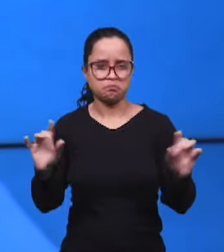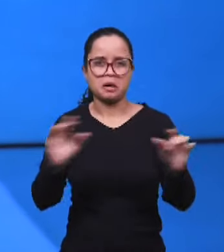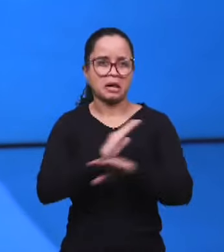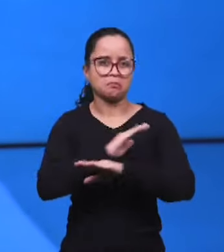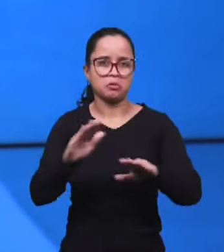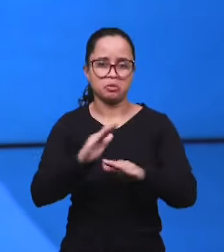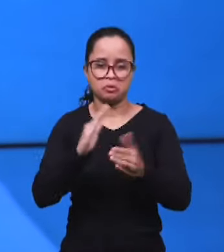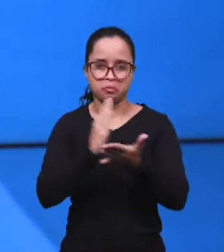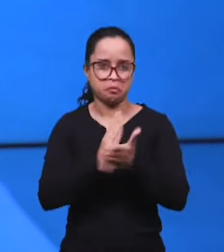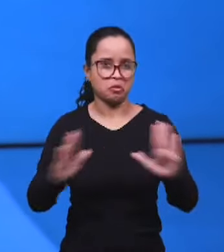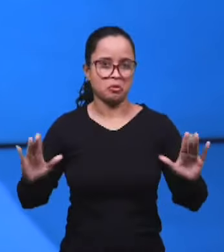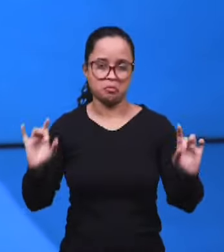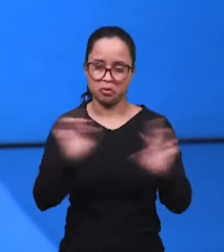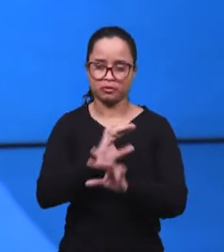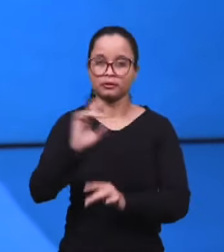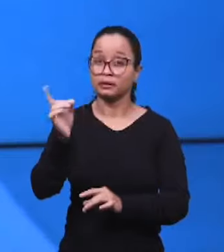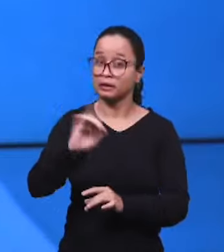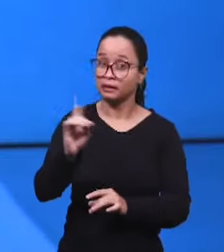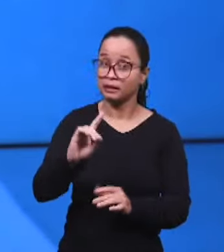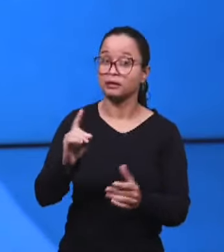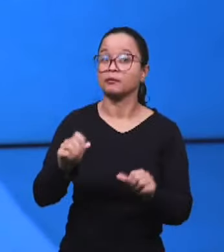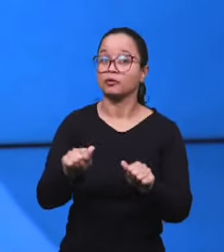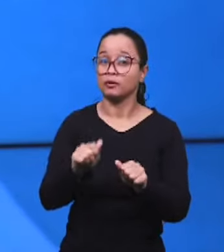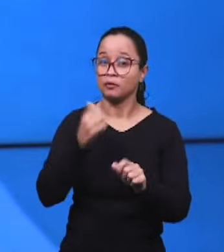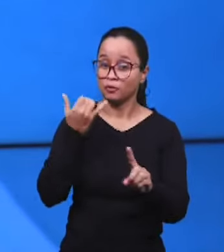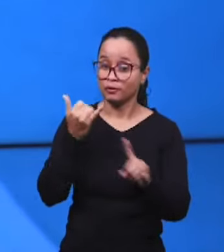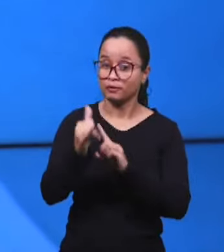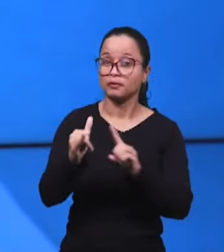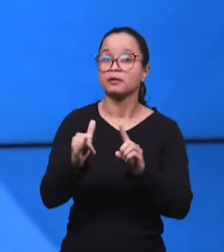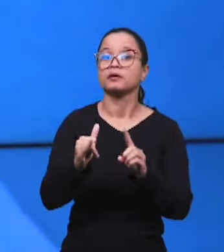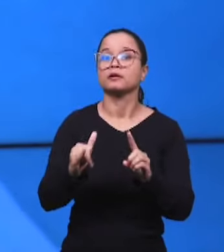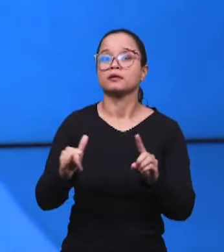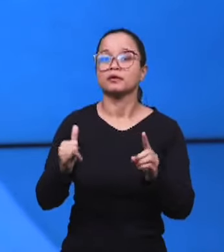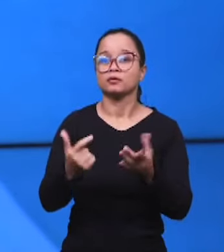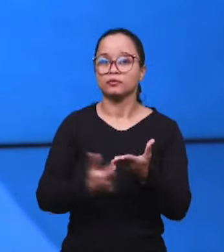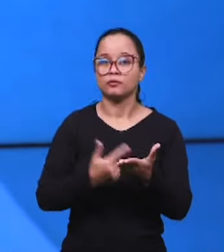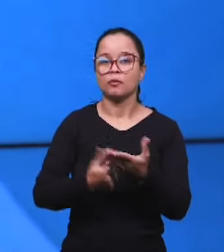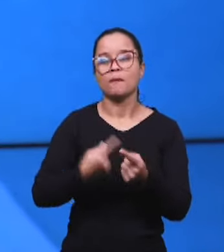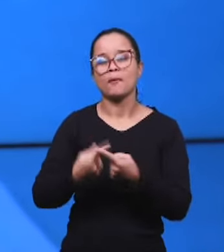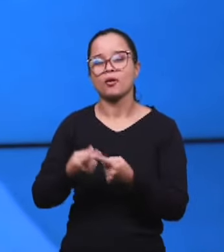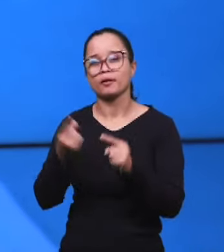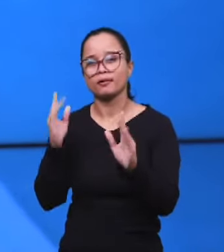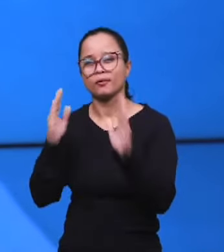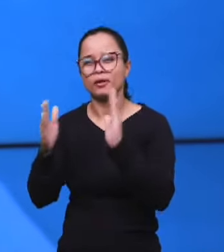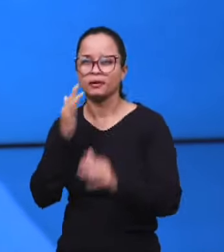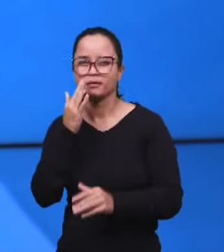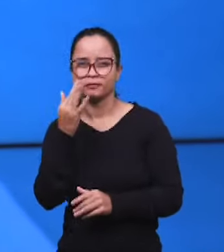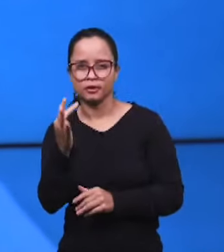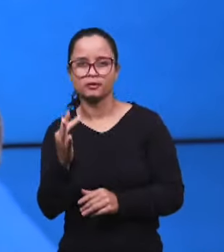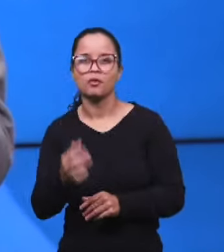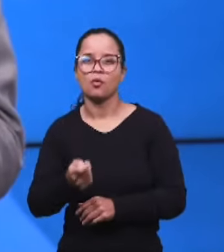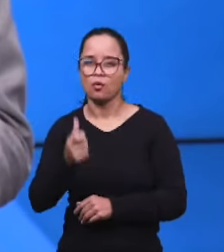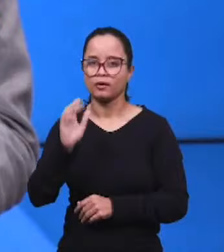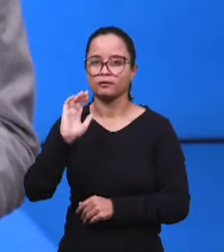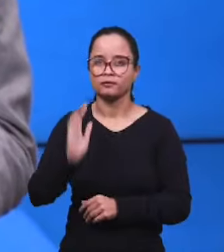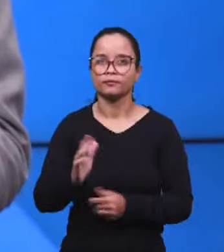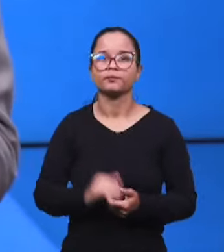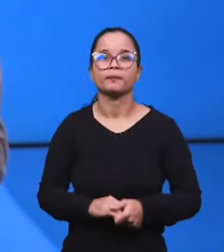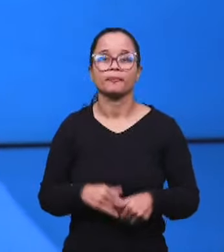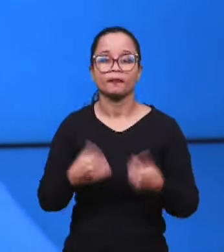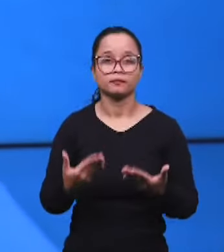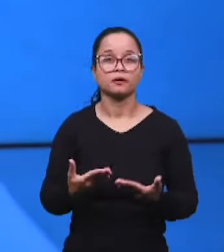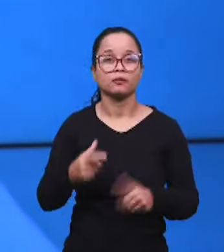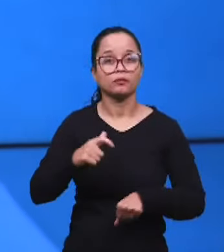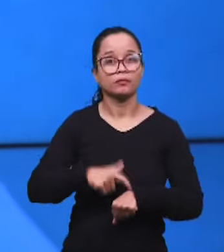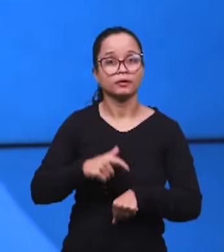dessa profecia, da profecia deste livro, porque o tempo está próximo, né? E agora, a própria expressão também da palavra, quando o Senhor